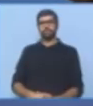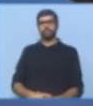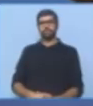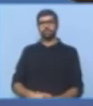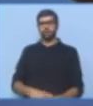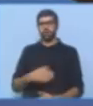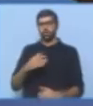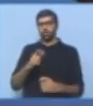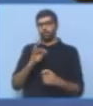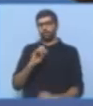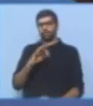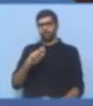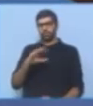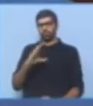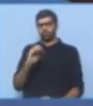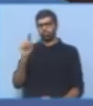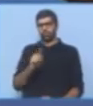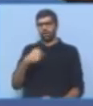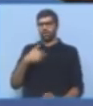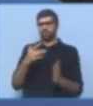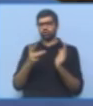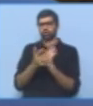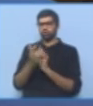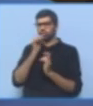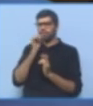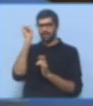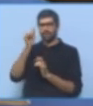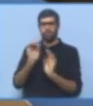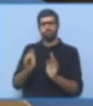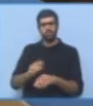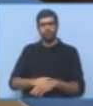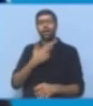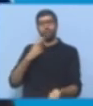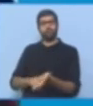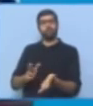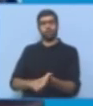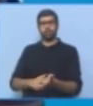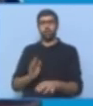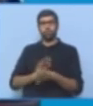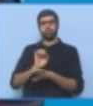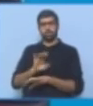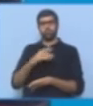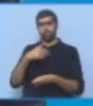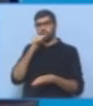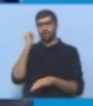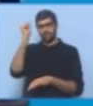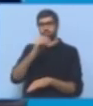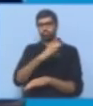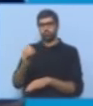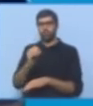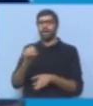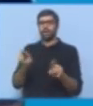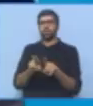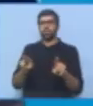Frei José Nunes, Jesus não teria necessidade de ser batizado, não é? É verdade. Até porque o batismo de João era